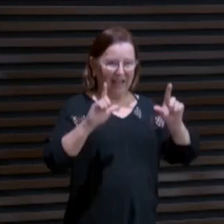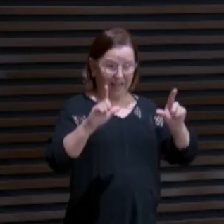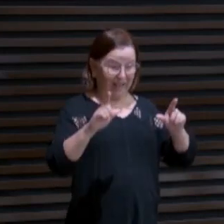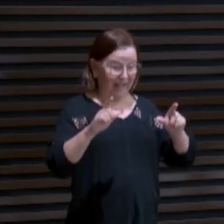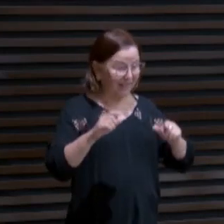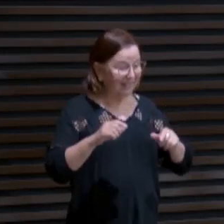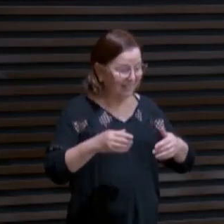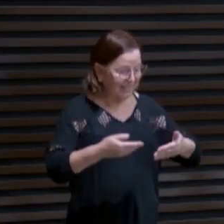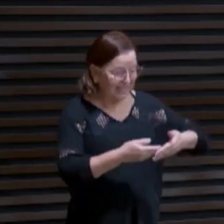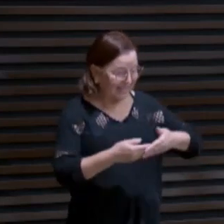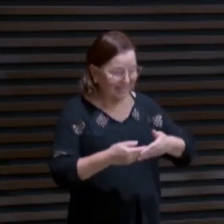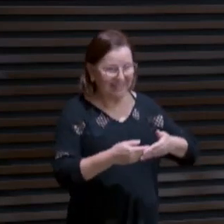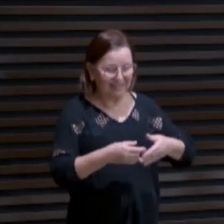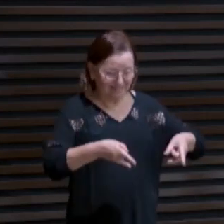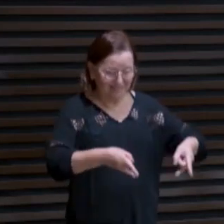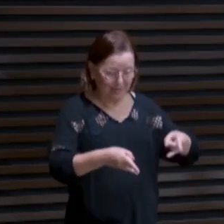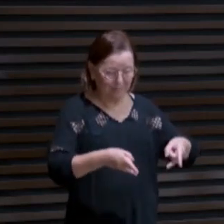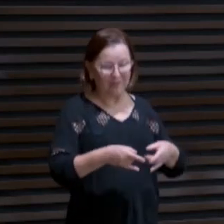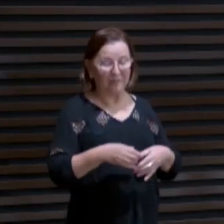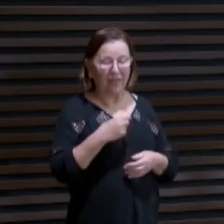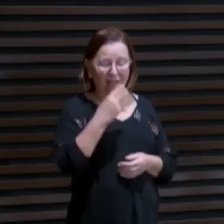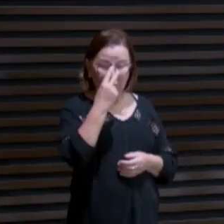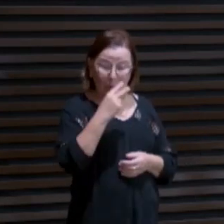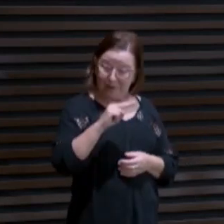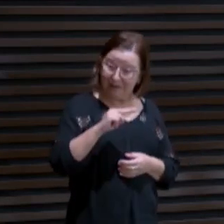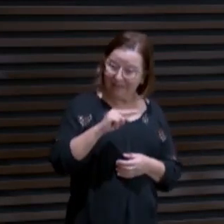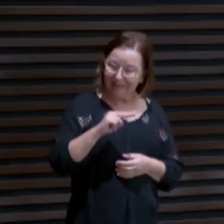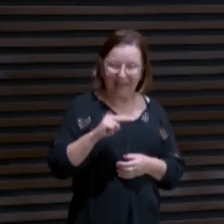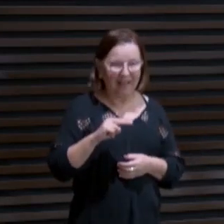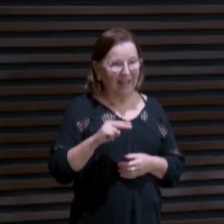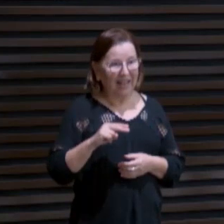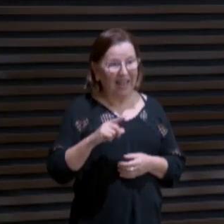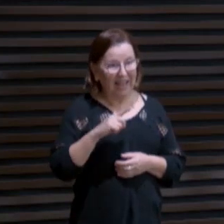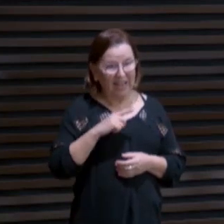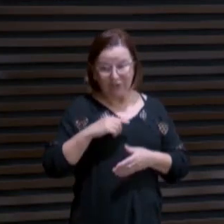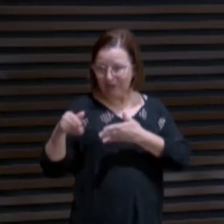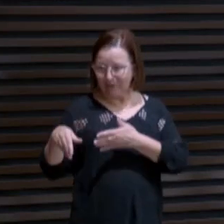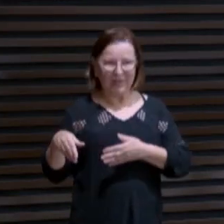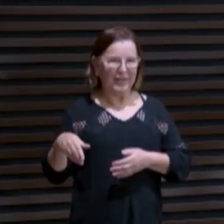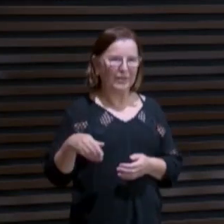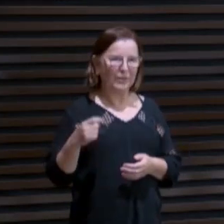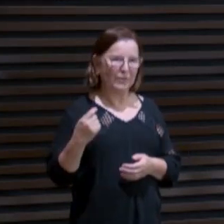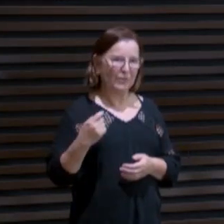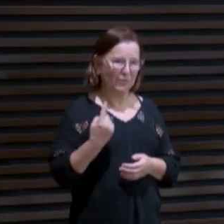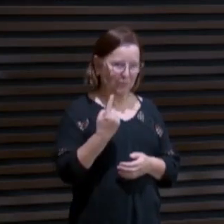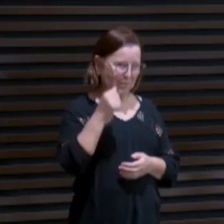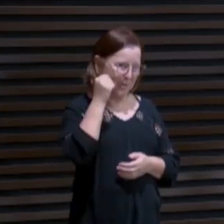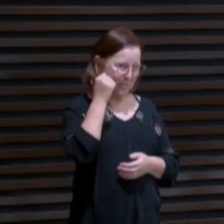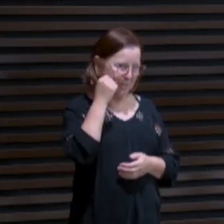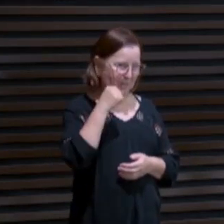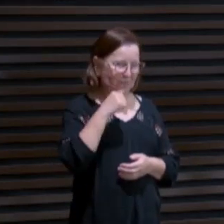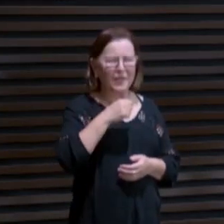olhando, do meu lado eu tinha uma avó. E você sabe que a avó é o bicho mais